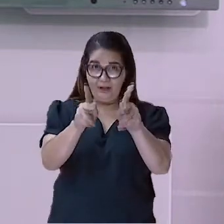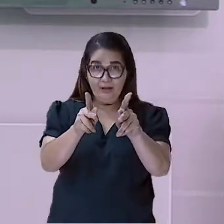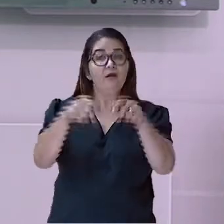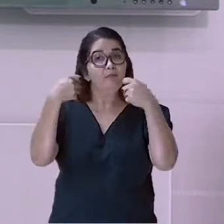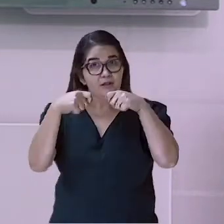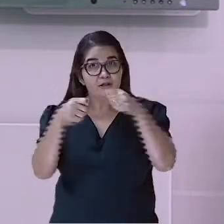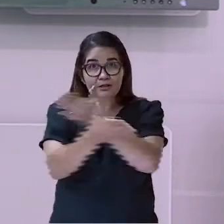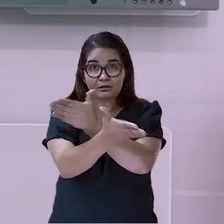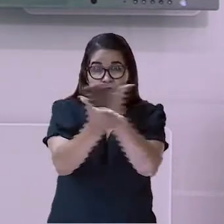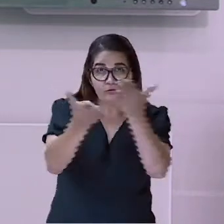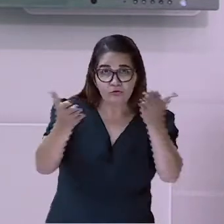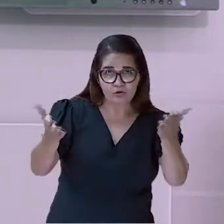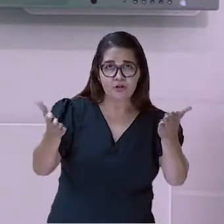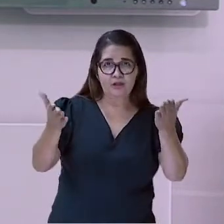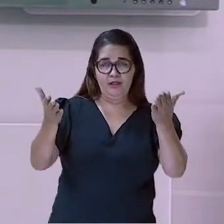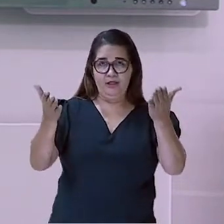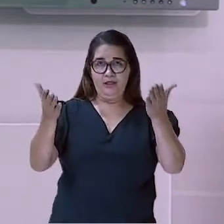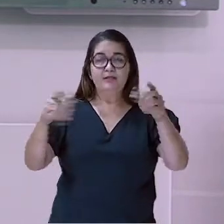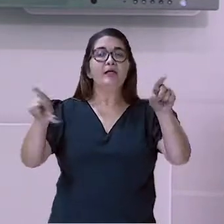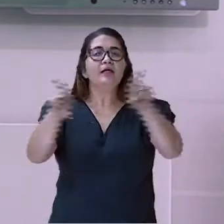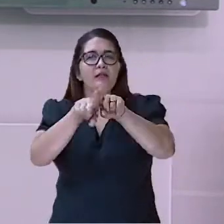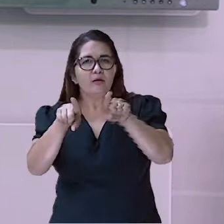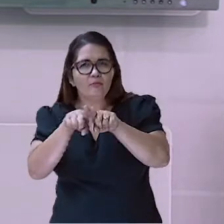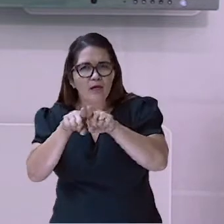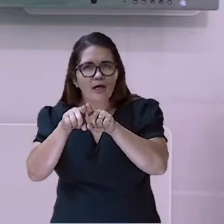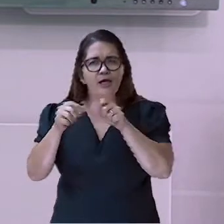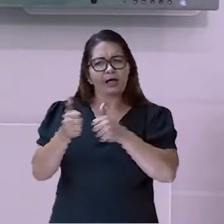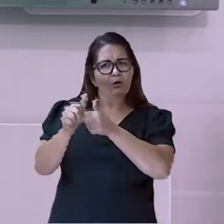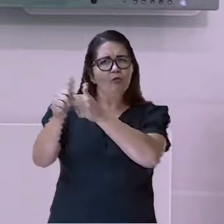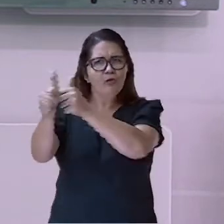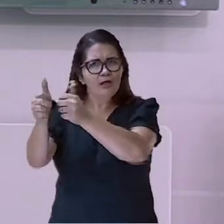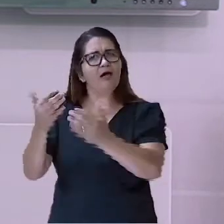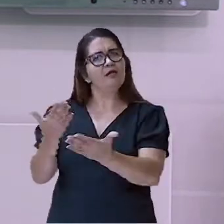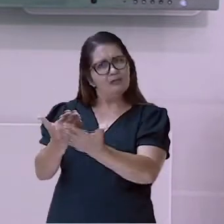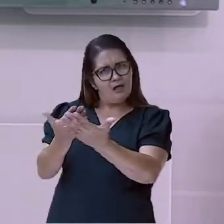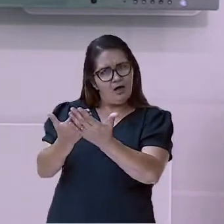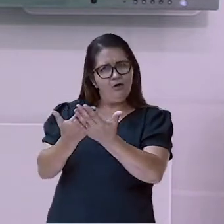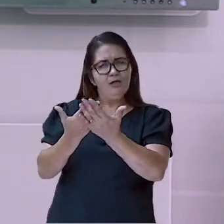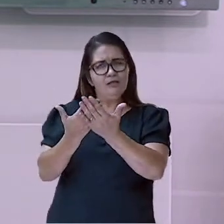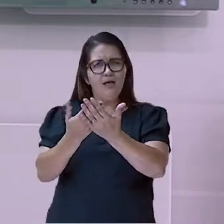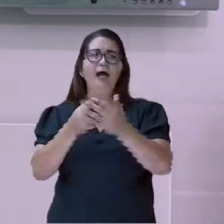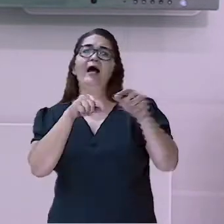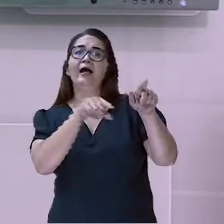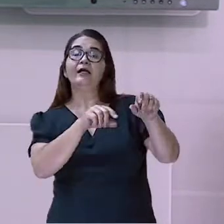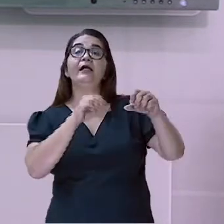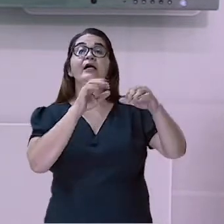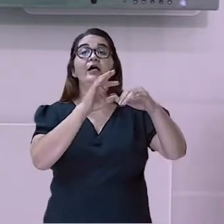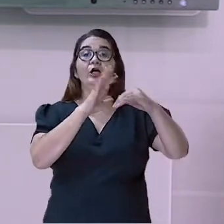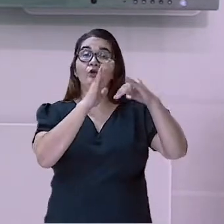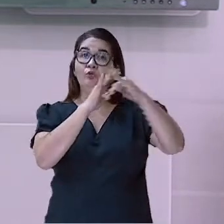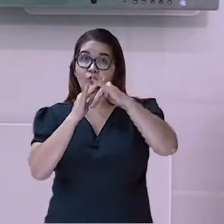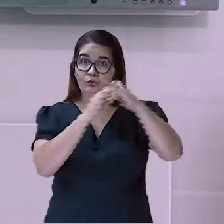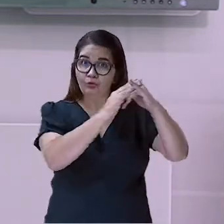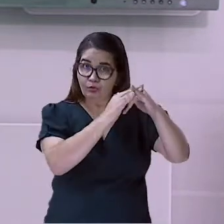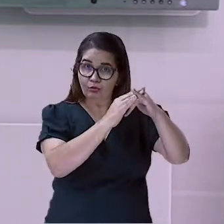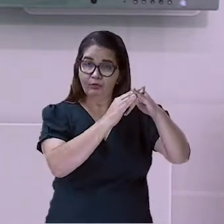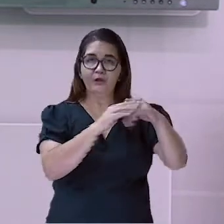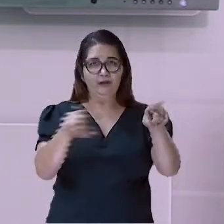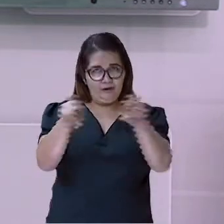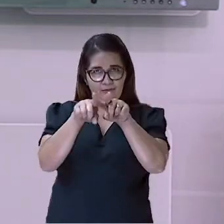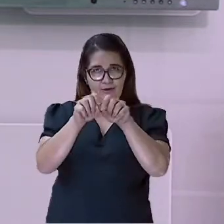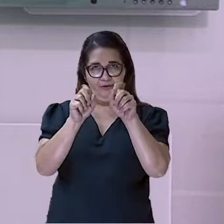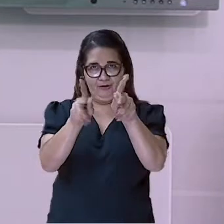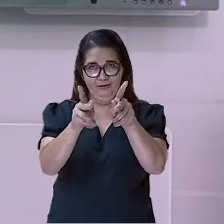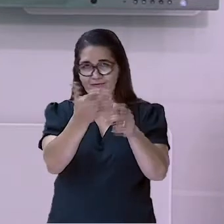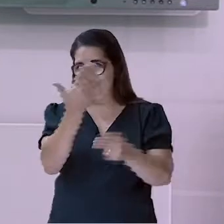também vão estar disponíveis lá no canal do YouTube da SMED GV e espero que vocês aproveitem esse conteúdo. Então, vamos